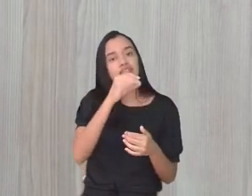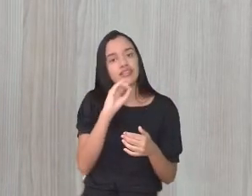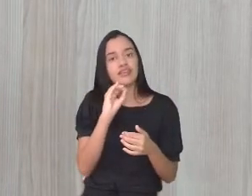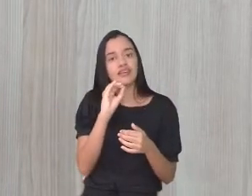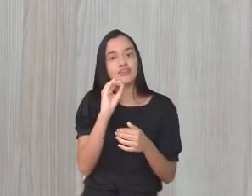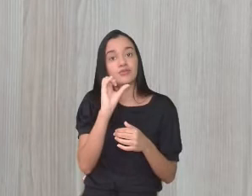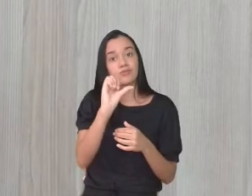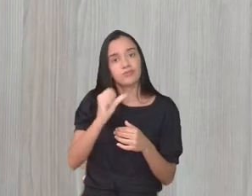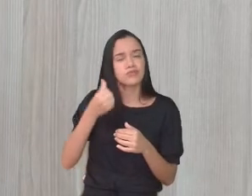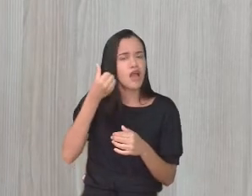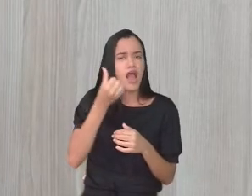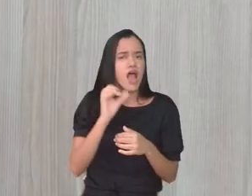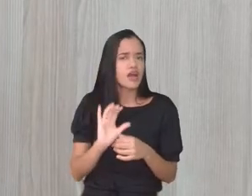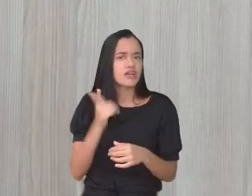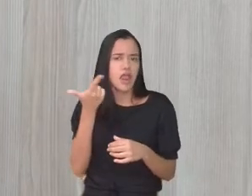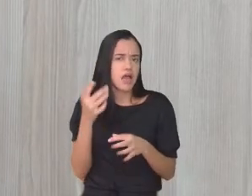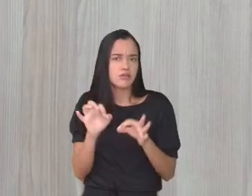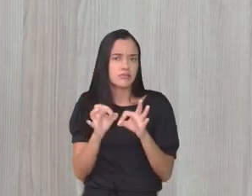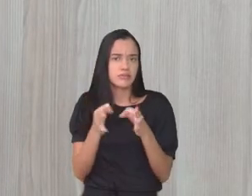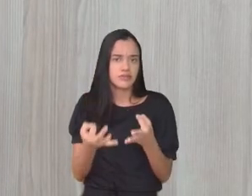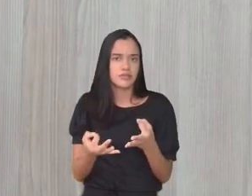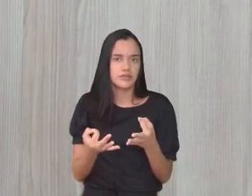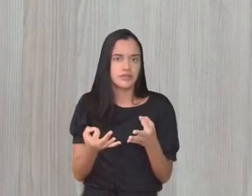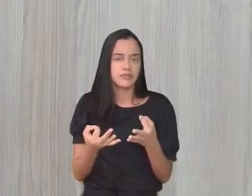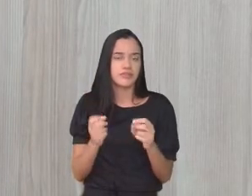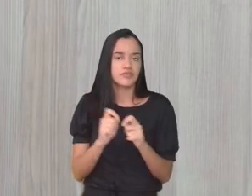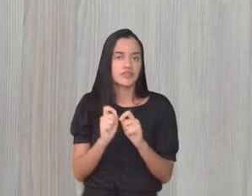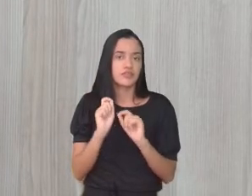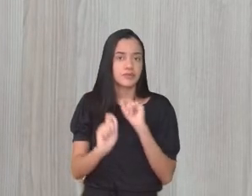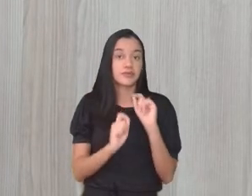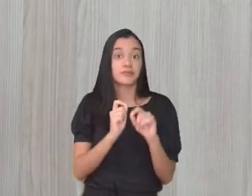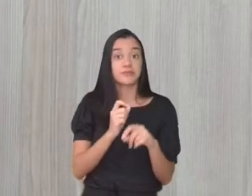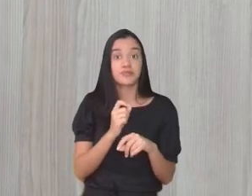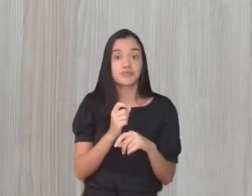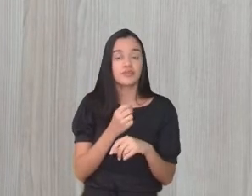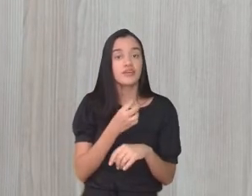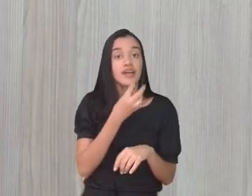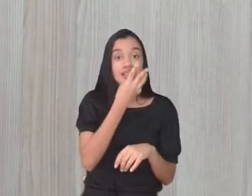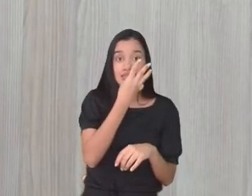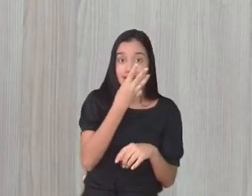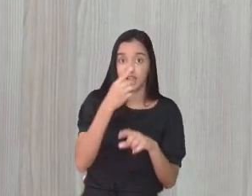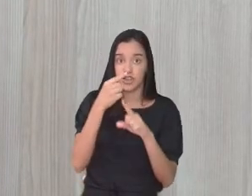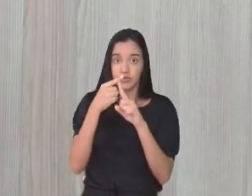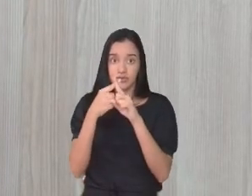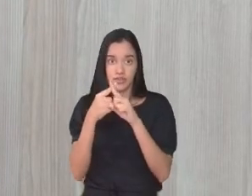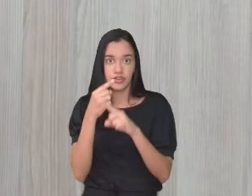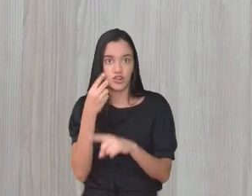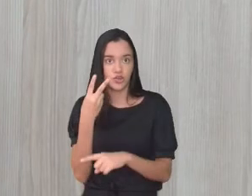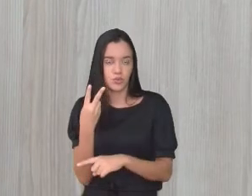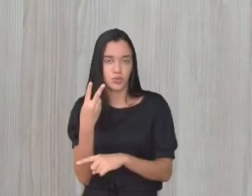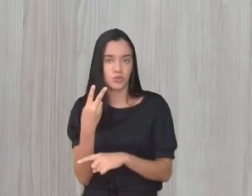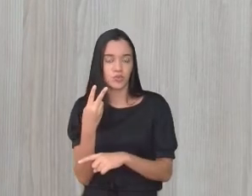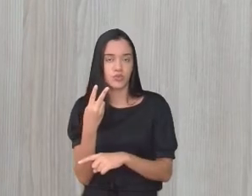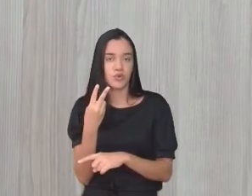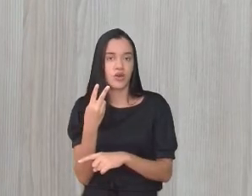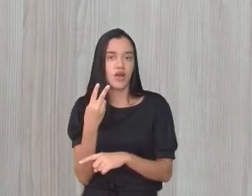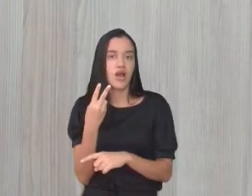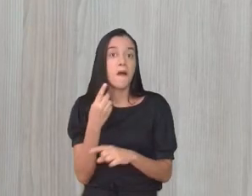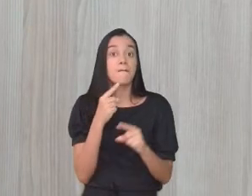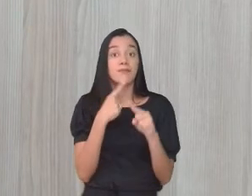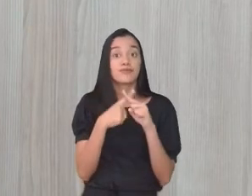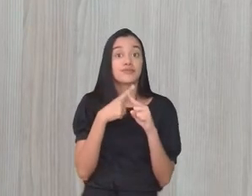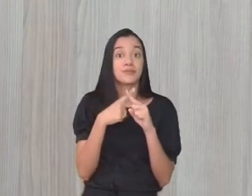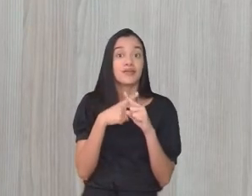É claro que é mais simples fazer 3 vezes 2, tá? Multiplicar ali as